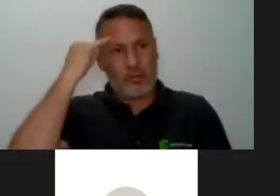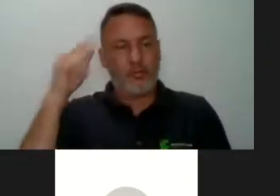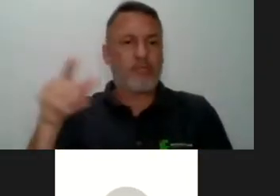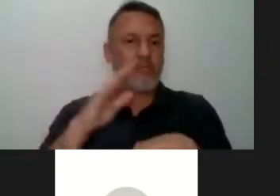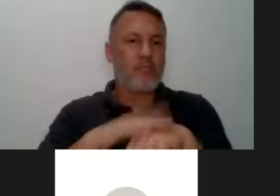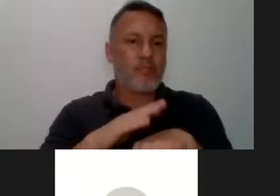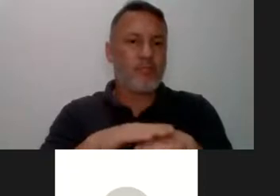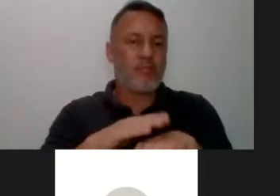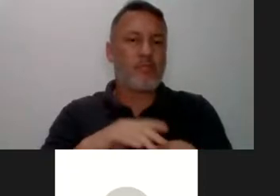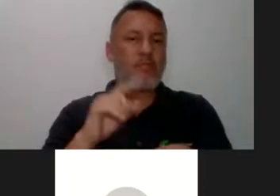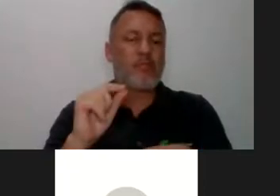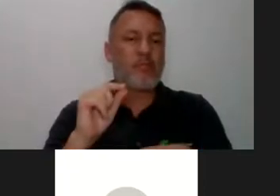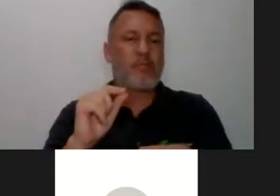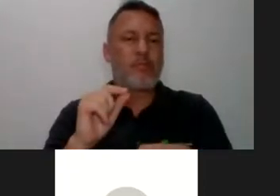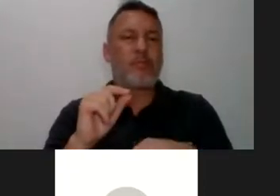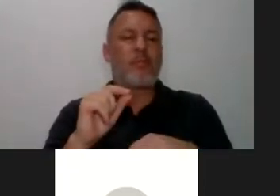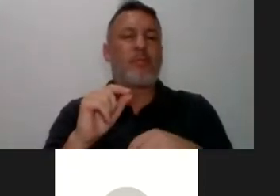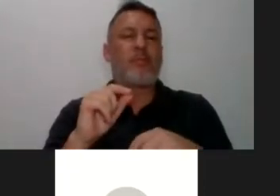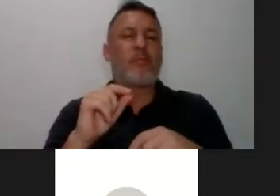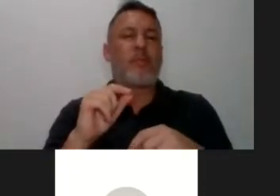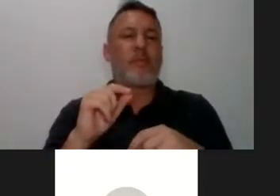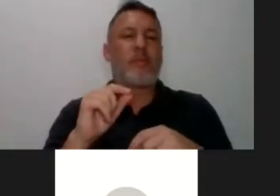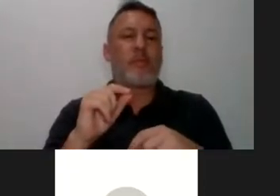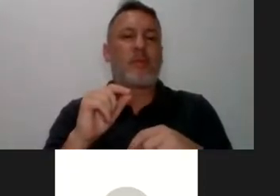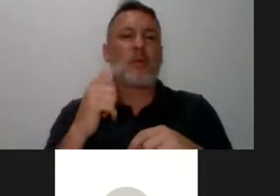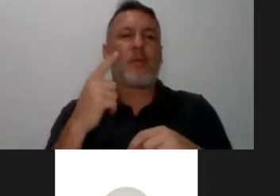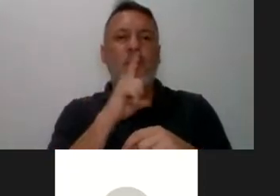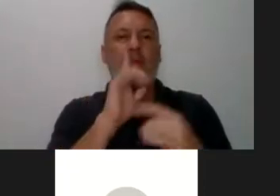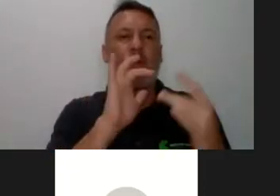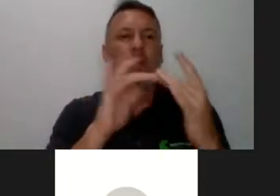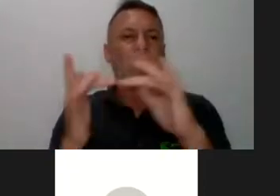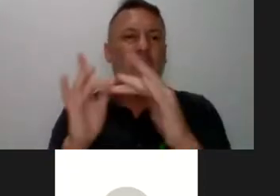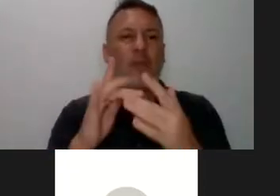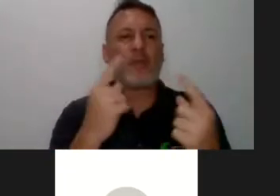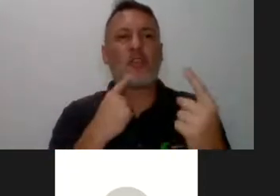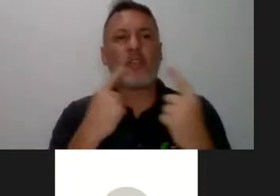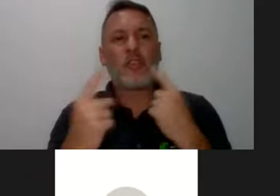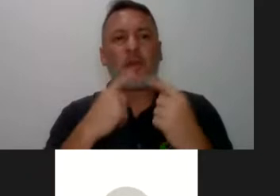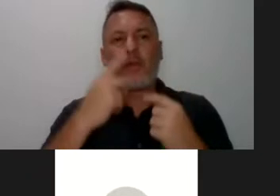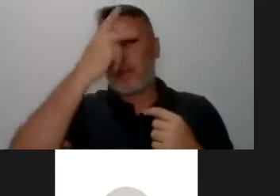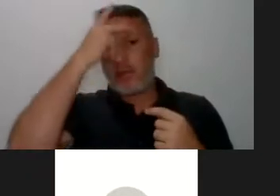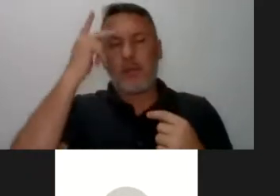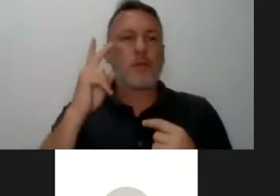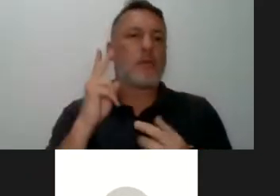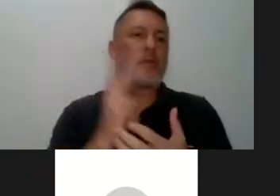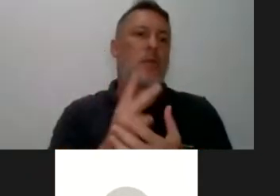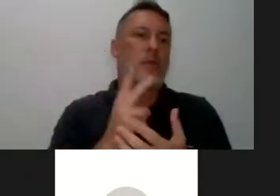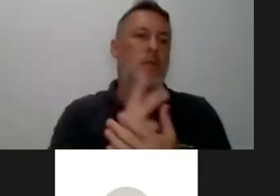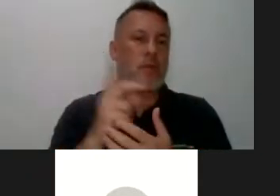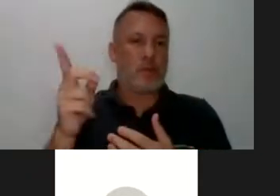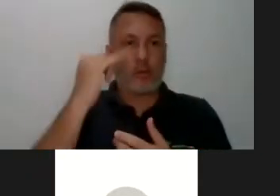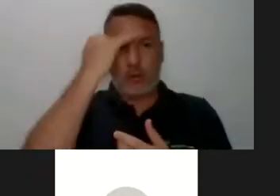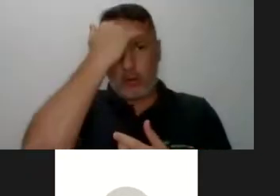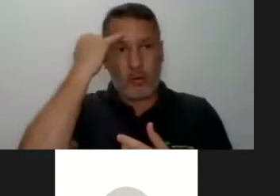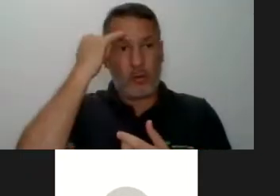A promover o diálogo com a nossa comunidade, a integrar as pessoas. Sempre priorizou, né, esse evento